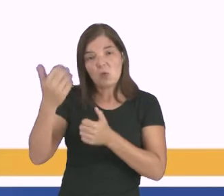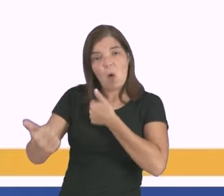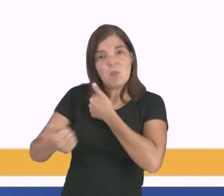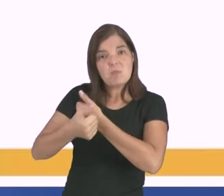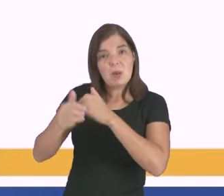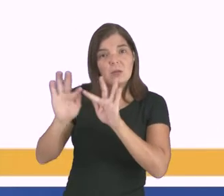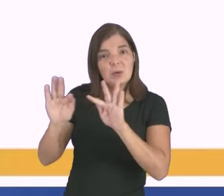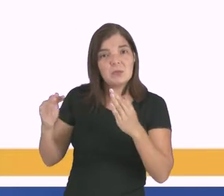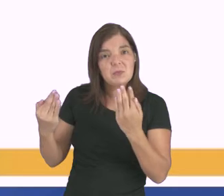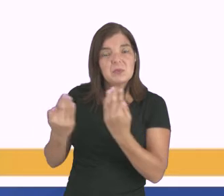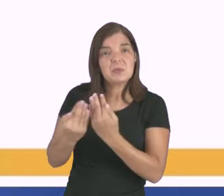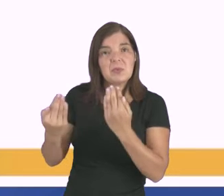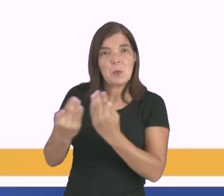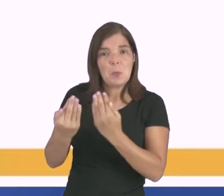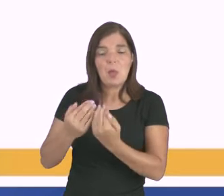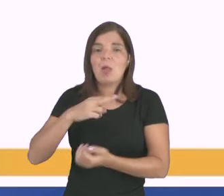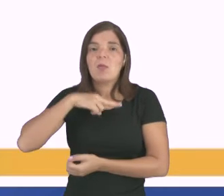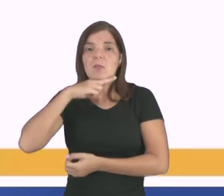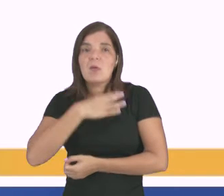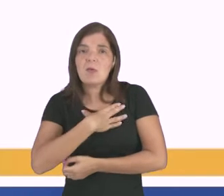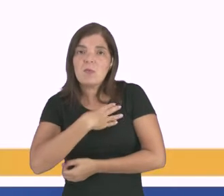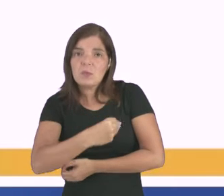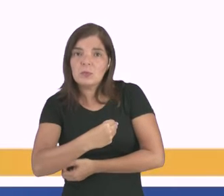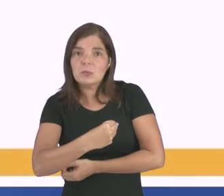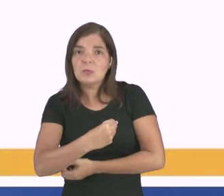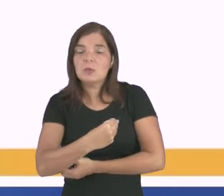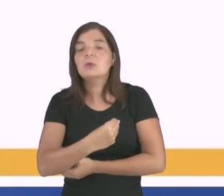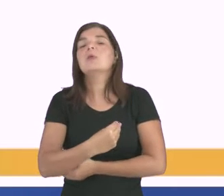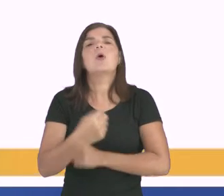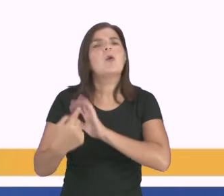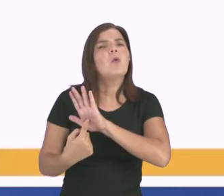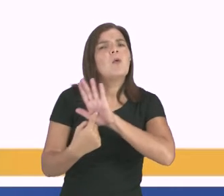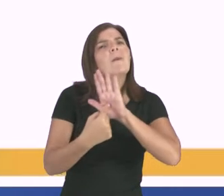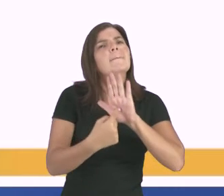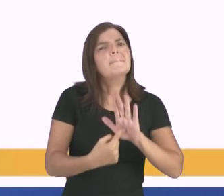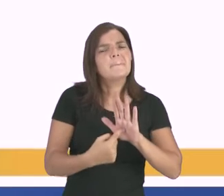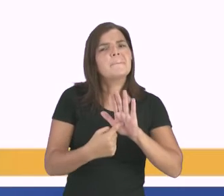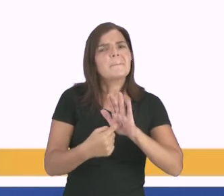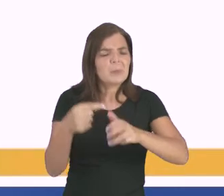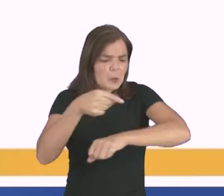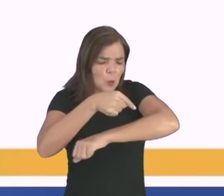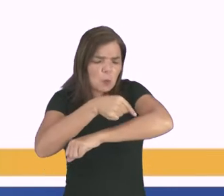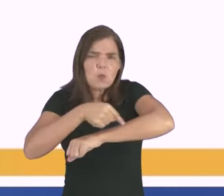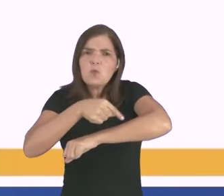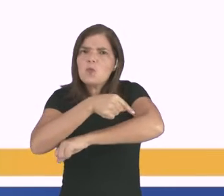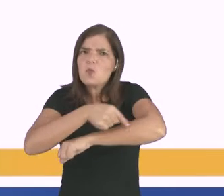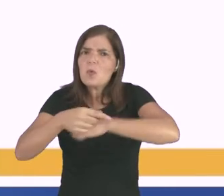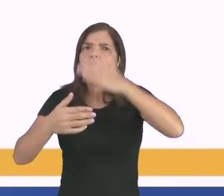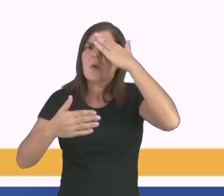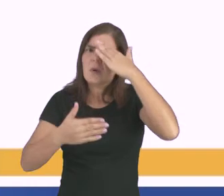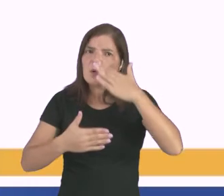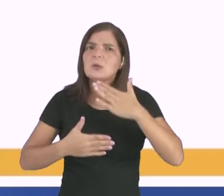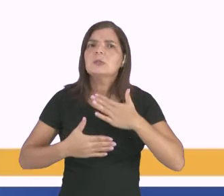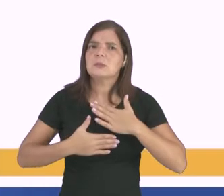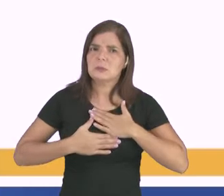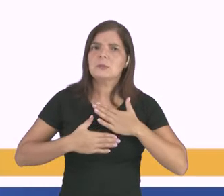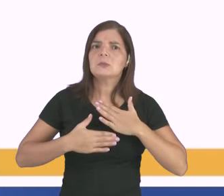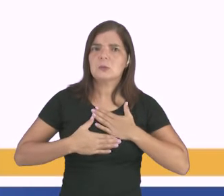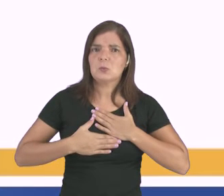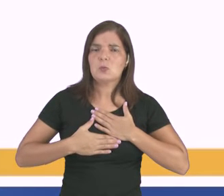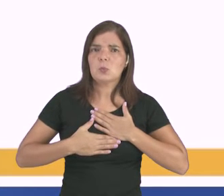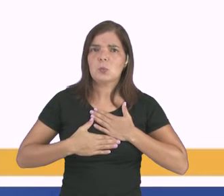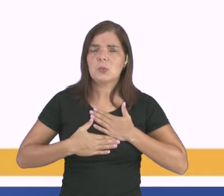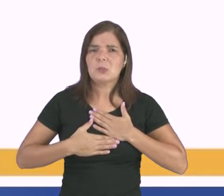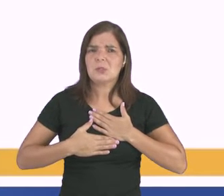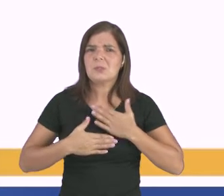próximas da família, né? Netos, filhos. Vão apresentar feridas físicas, ou seja, lesões, como a